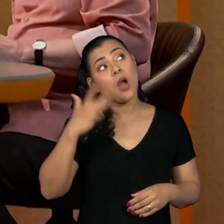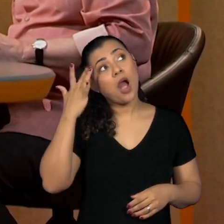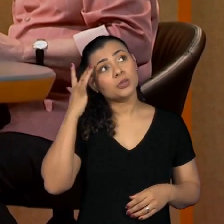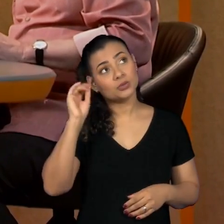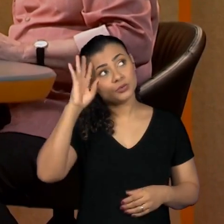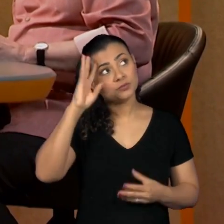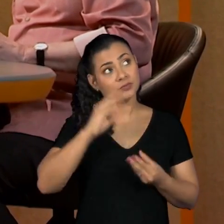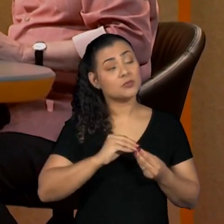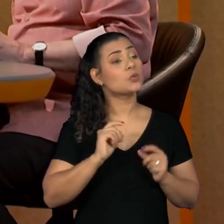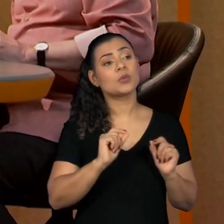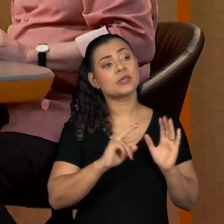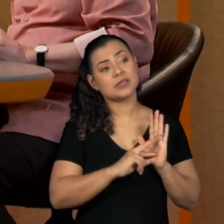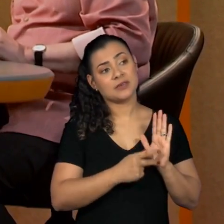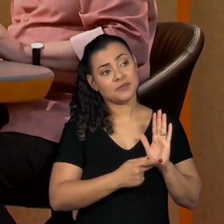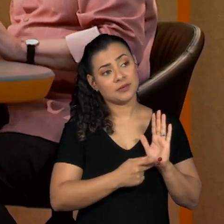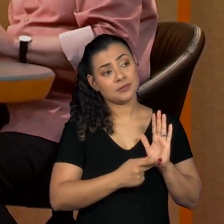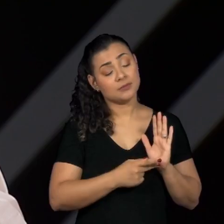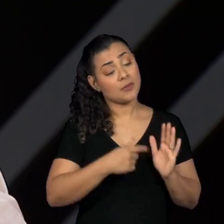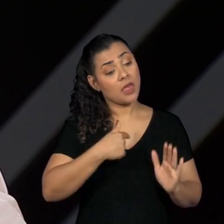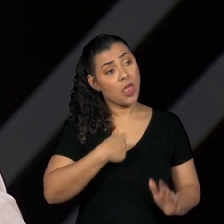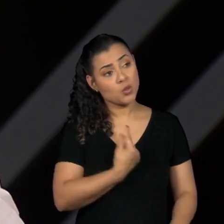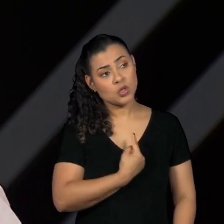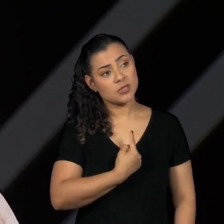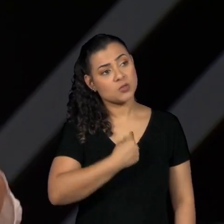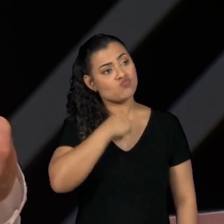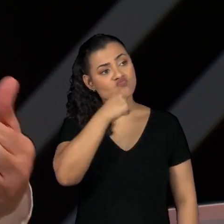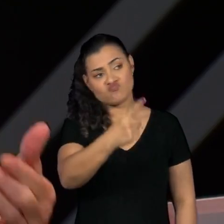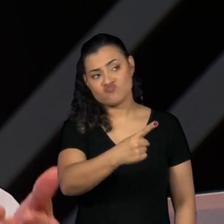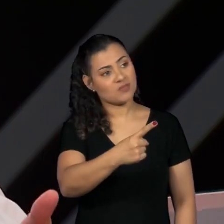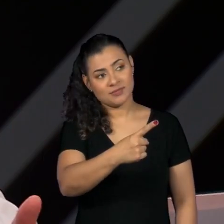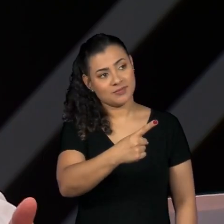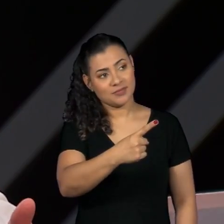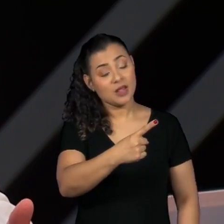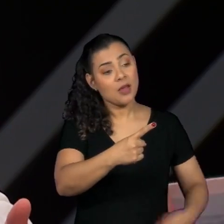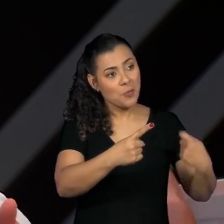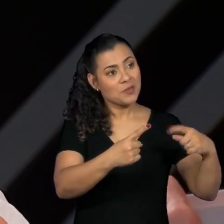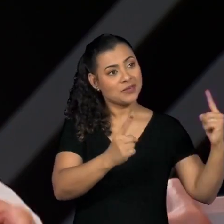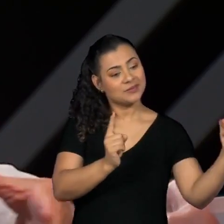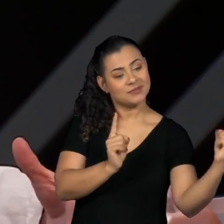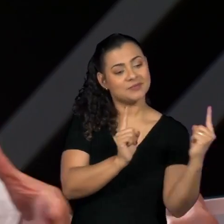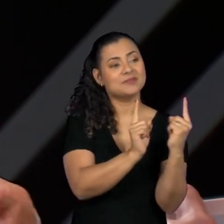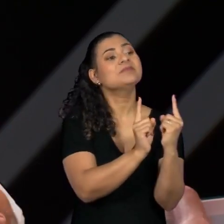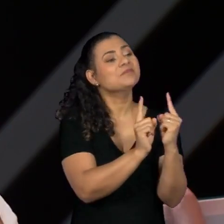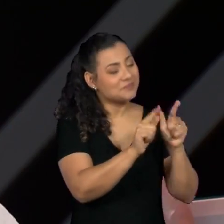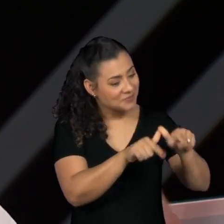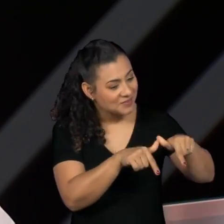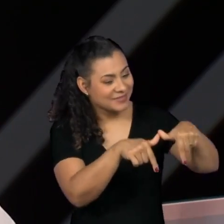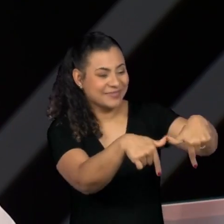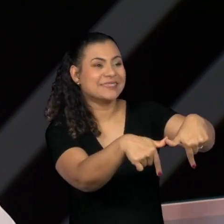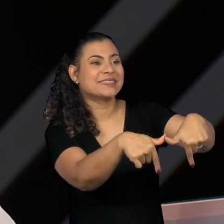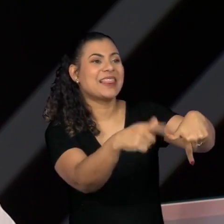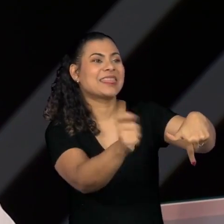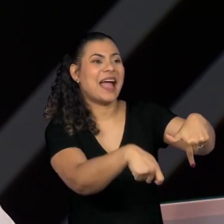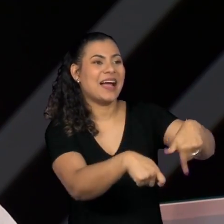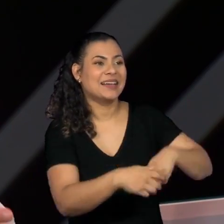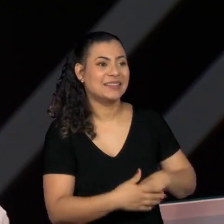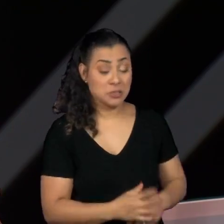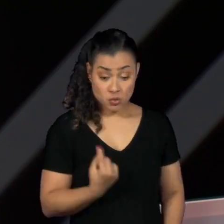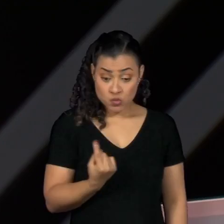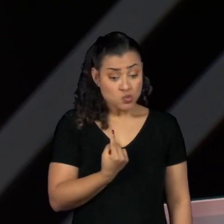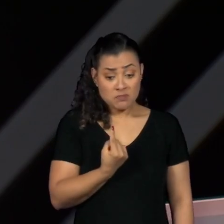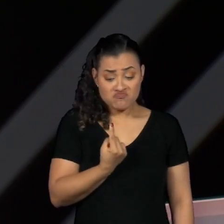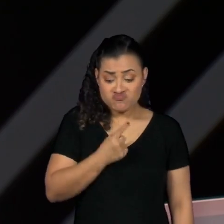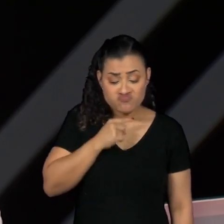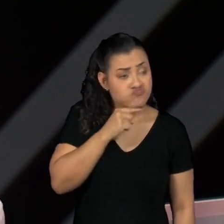que sozinho a gente não faz nada, que a gente precisa do outro para fazer alguma coisa.